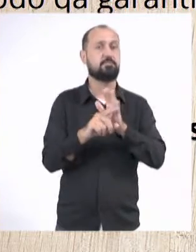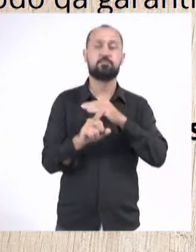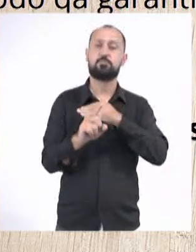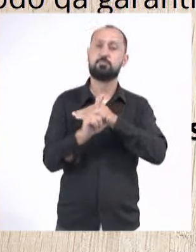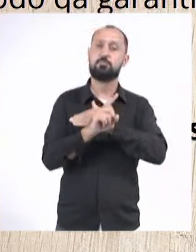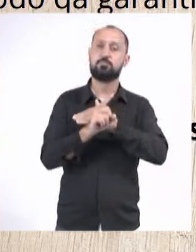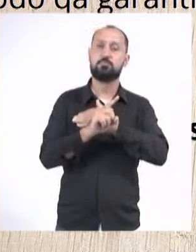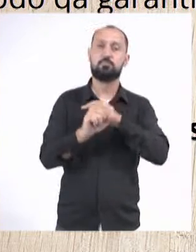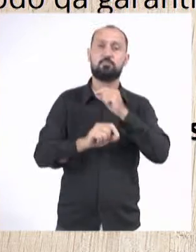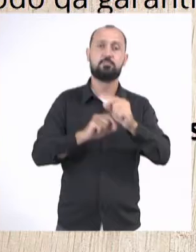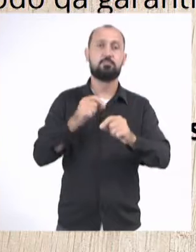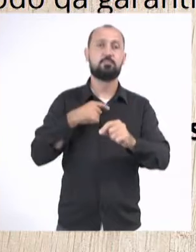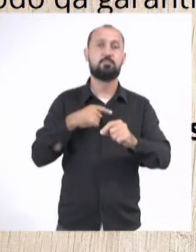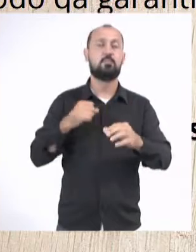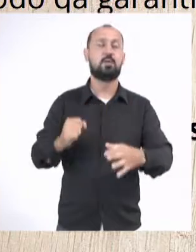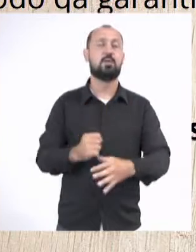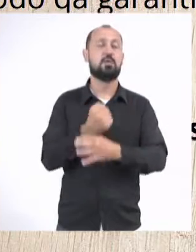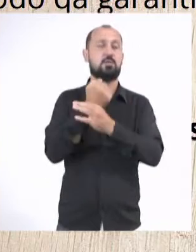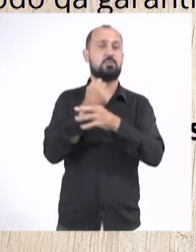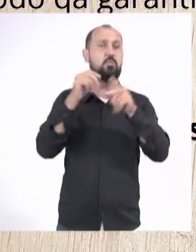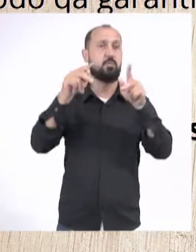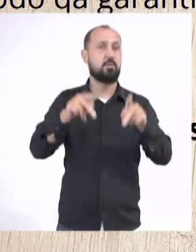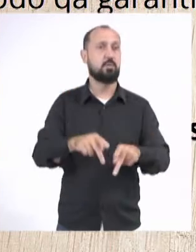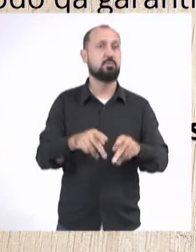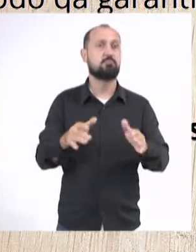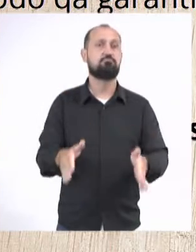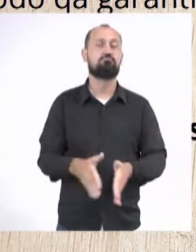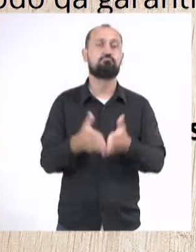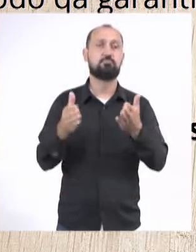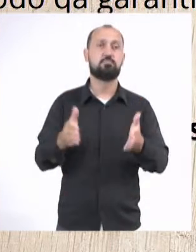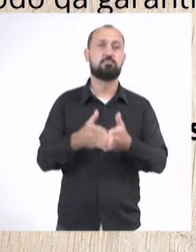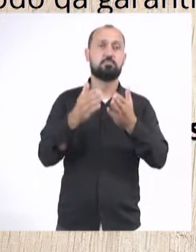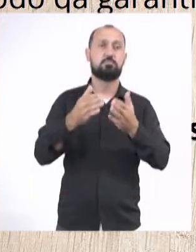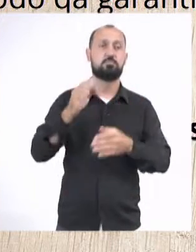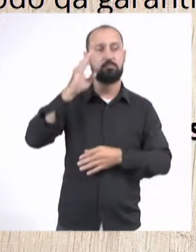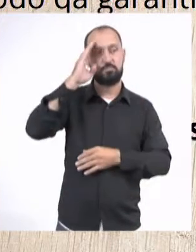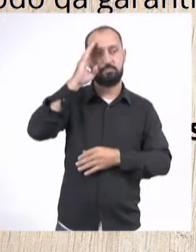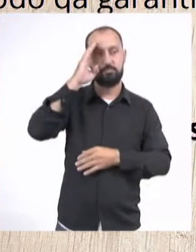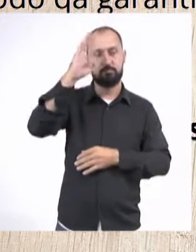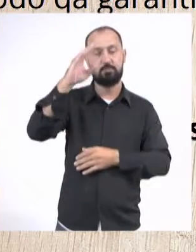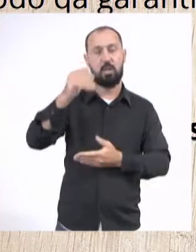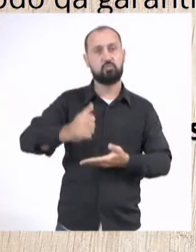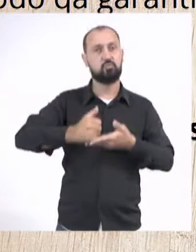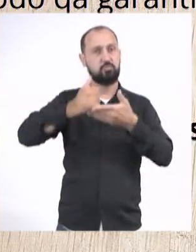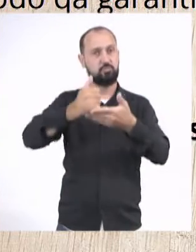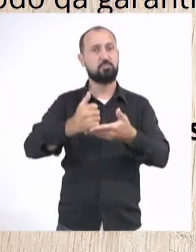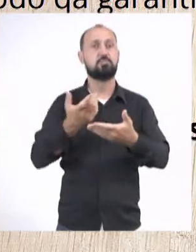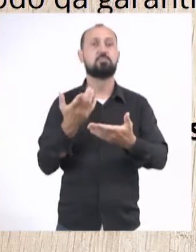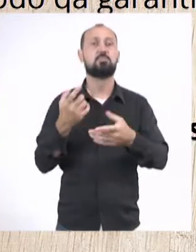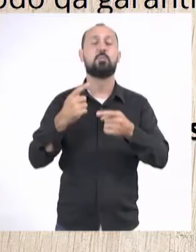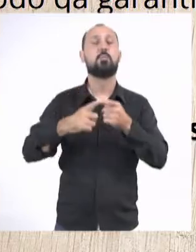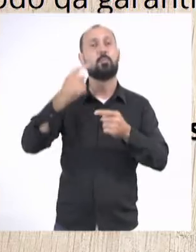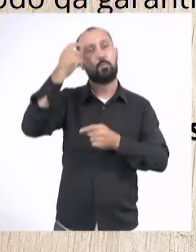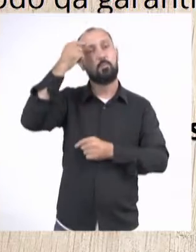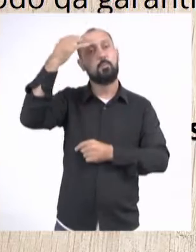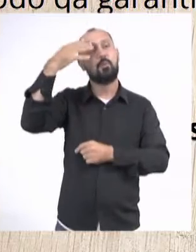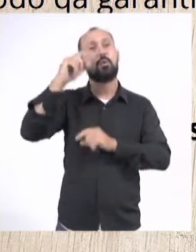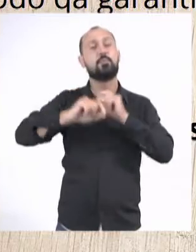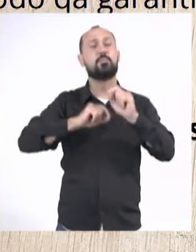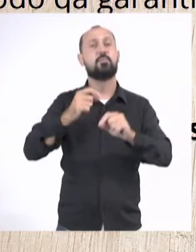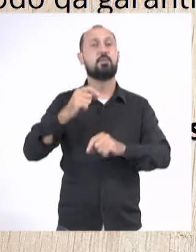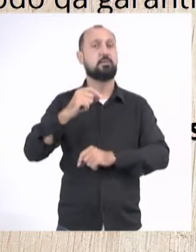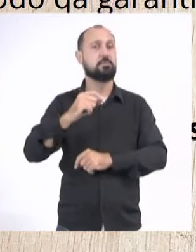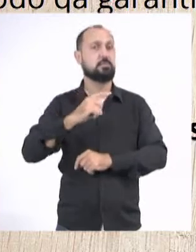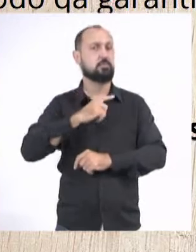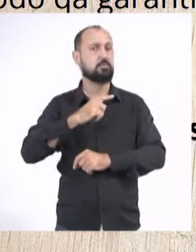serviço, de modo que garanta que a população mais vulnerável seja a principal beneficiária. Então, a ideia